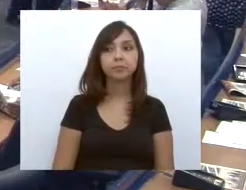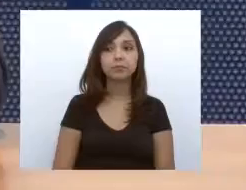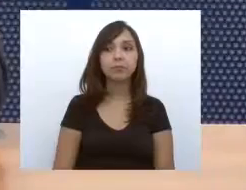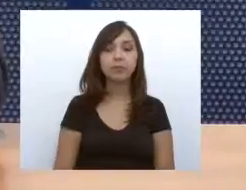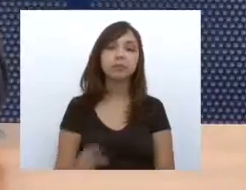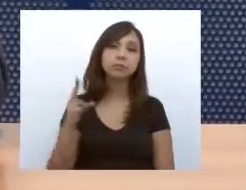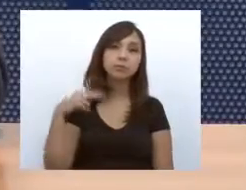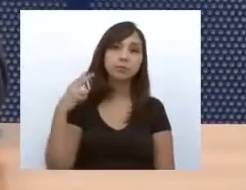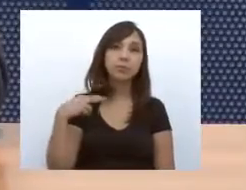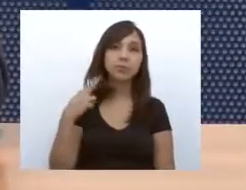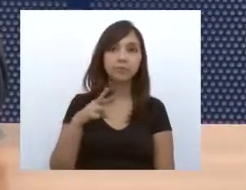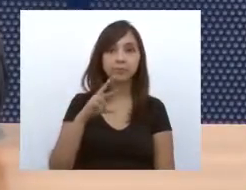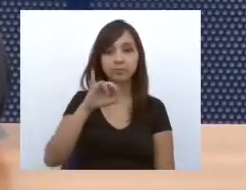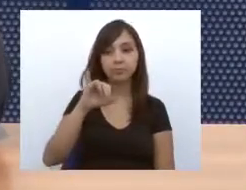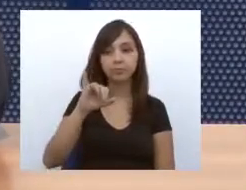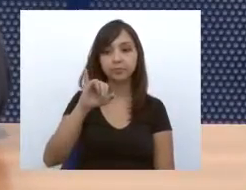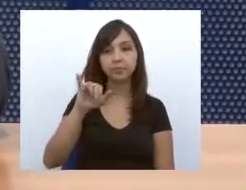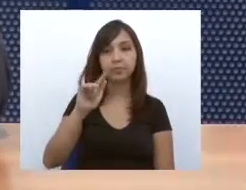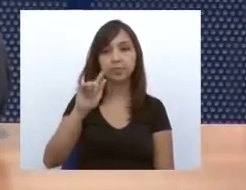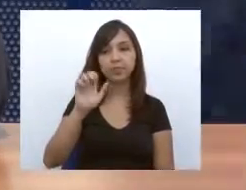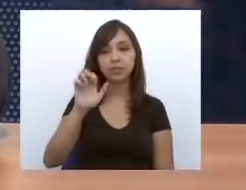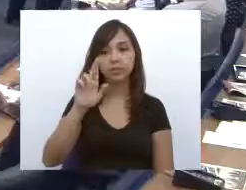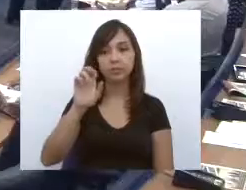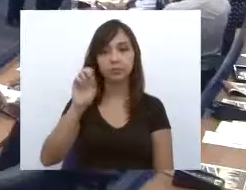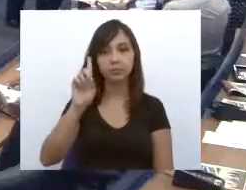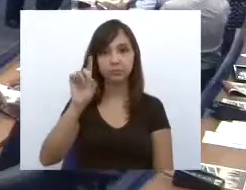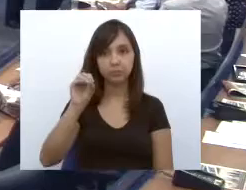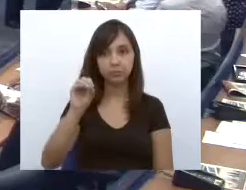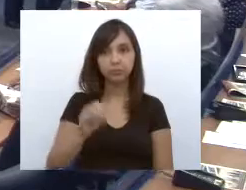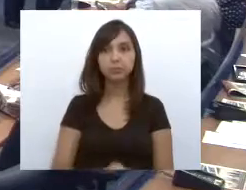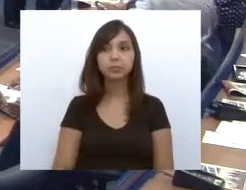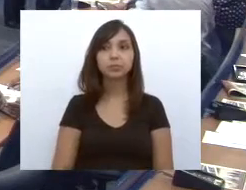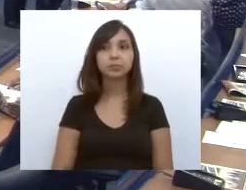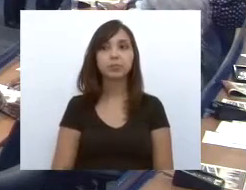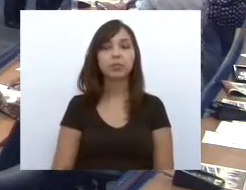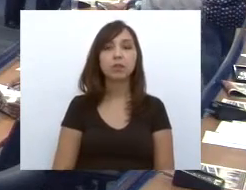Com a palavra, vereador Geraldo Celestino.